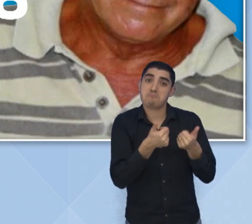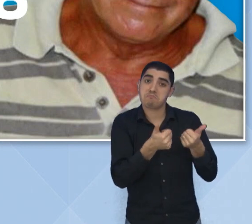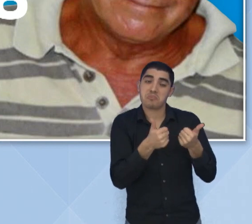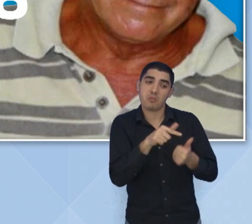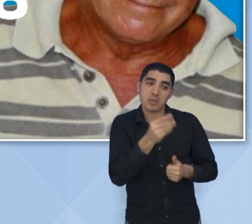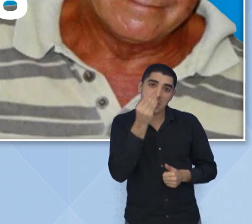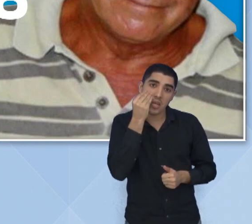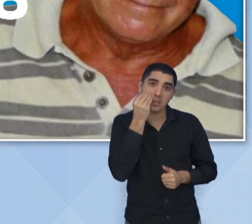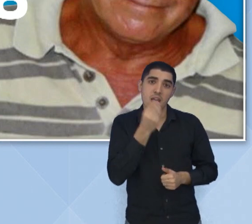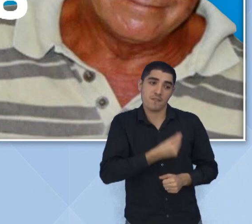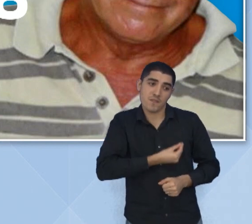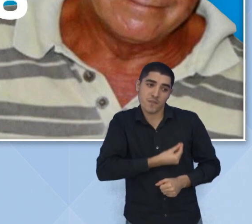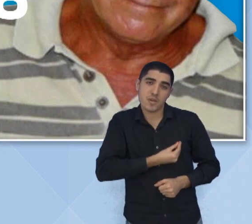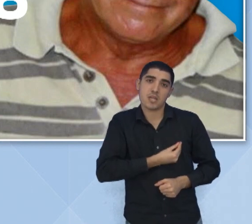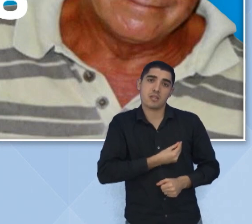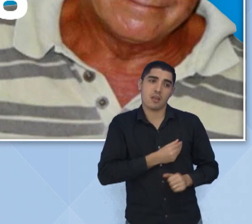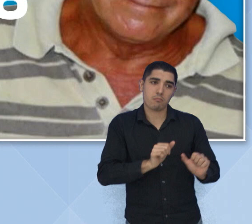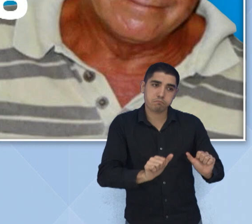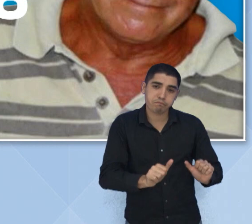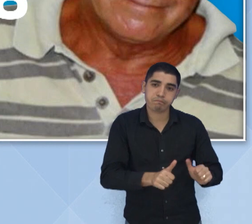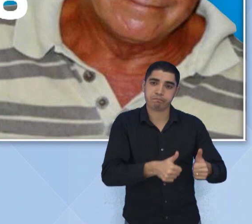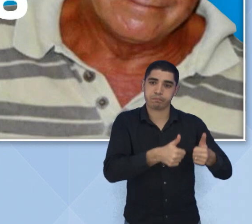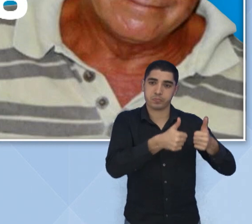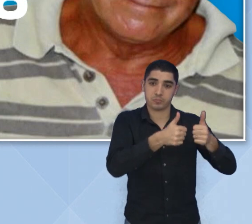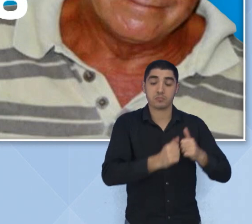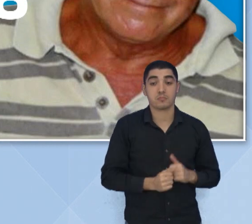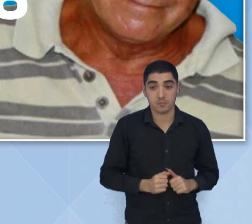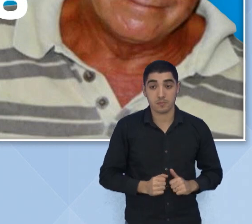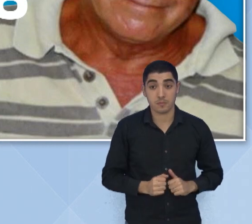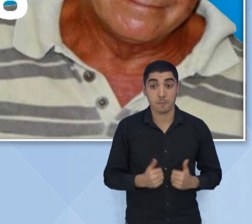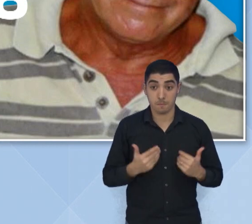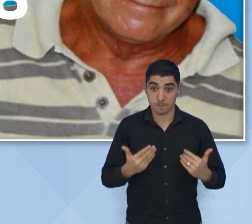a sua felicidade, né? E a nossa cidade, como sempre,